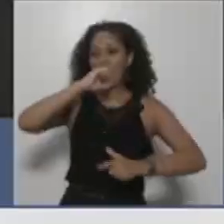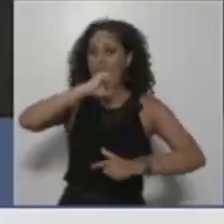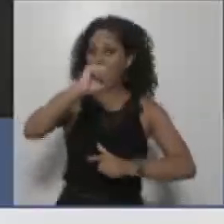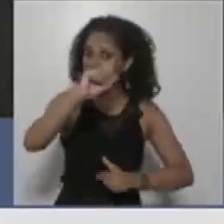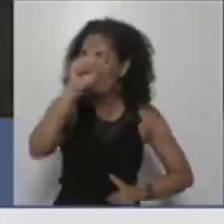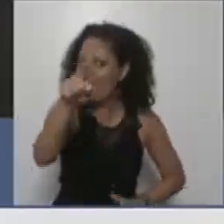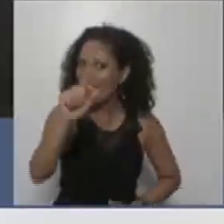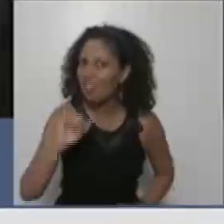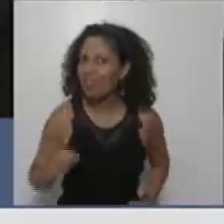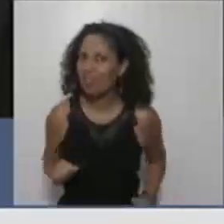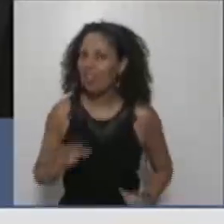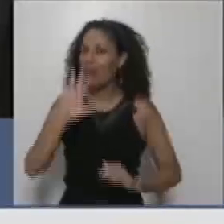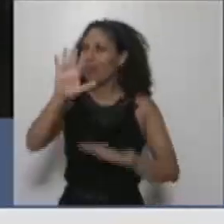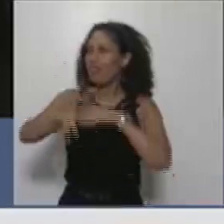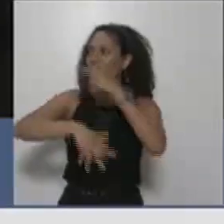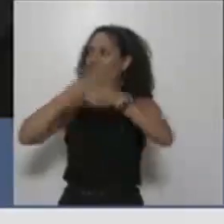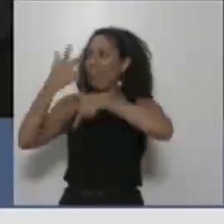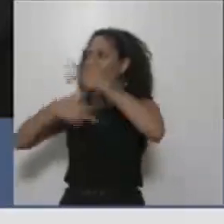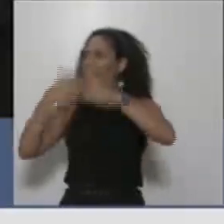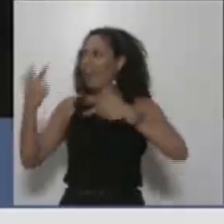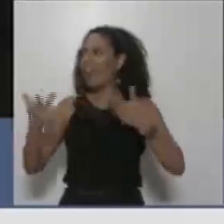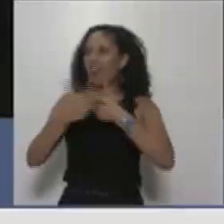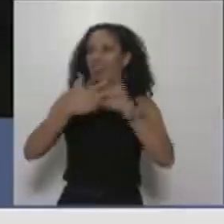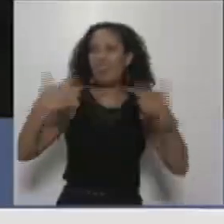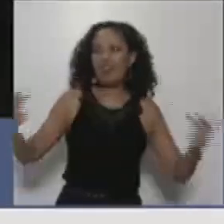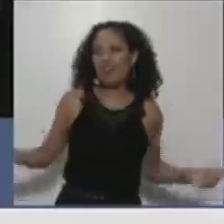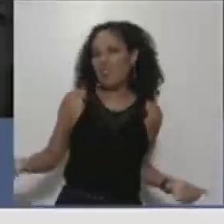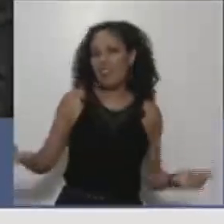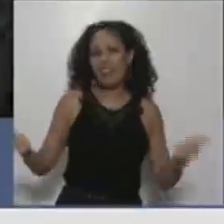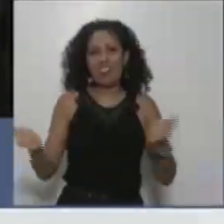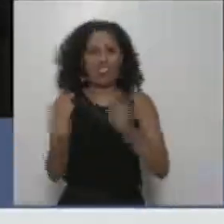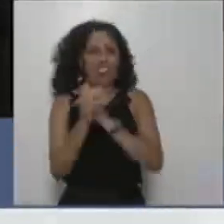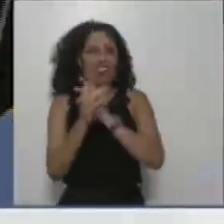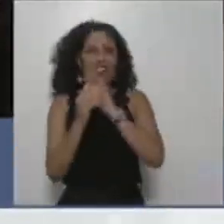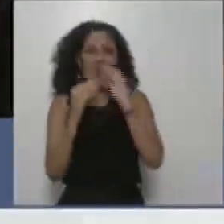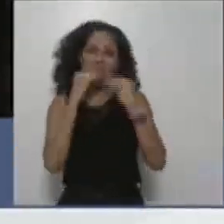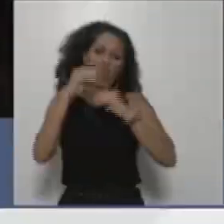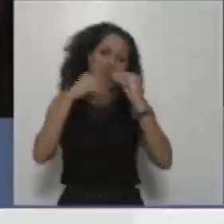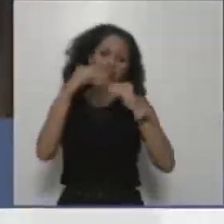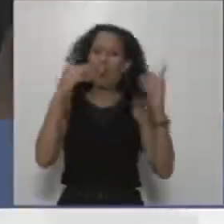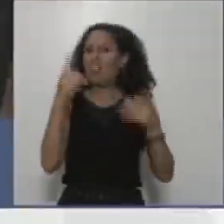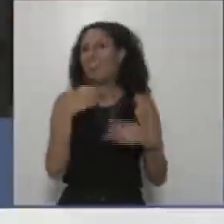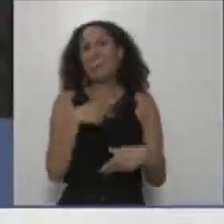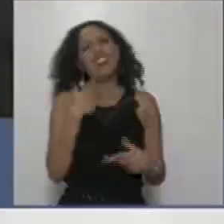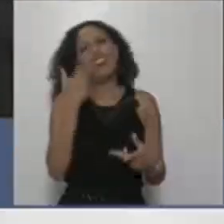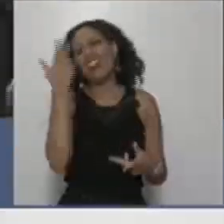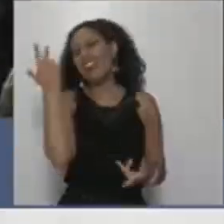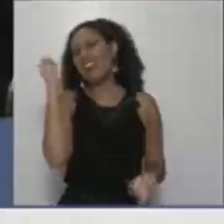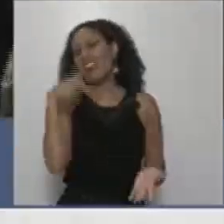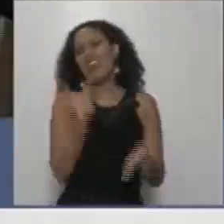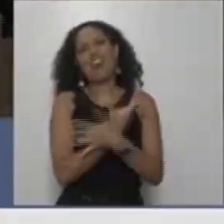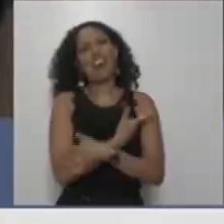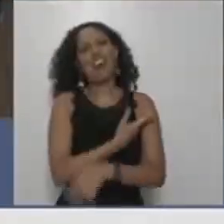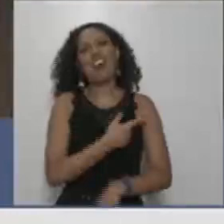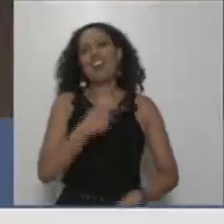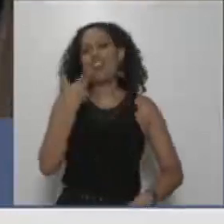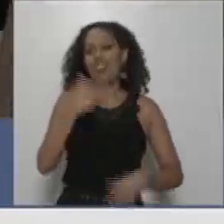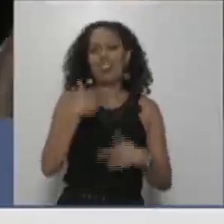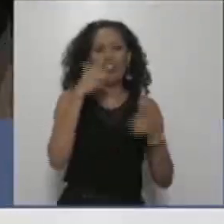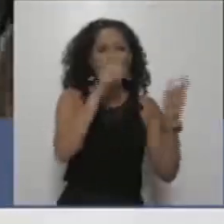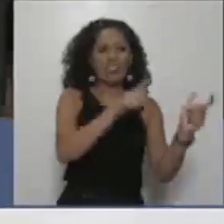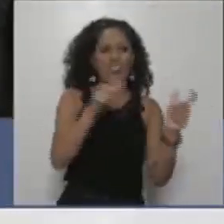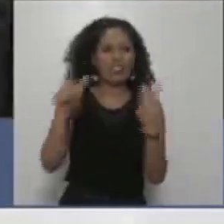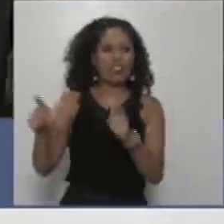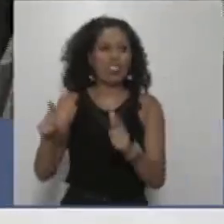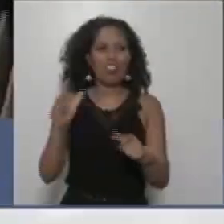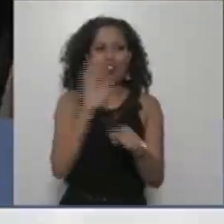com demagogia, não venham com demagogia e trazerem essa ilusão de que segregação em vagão vai